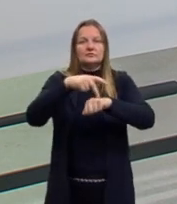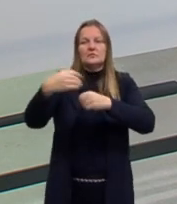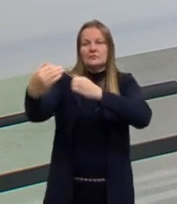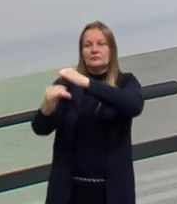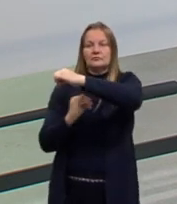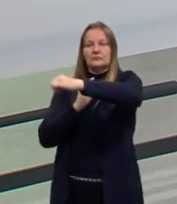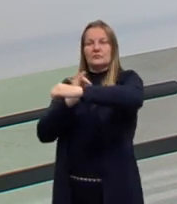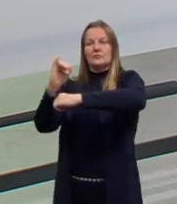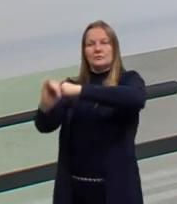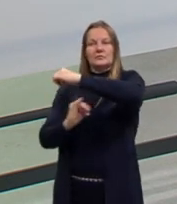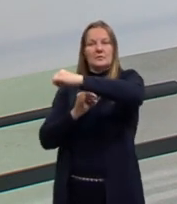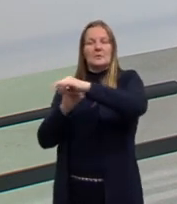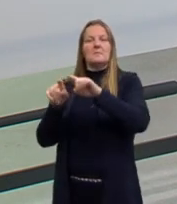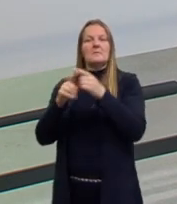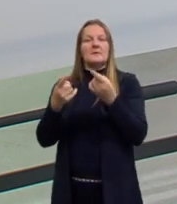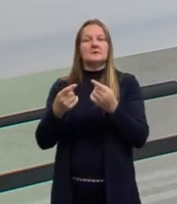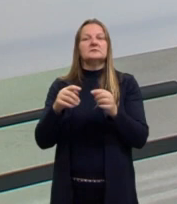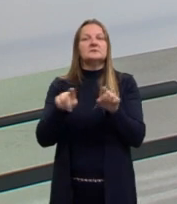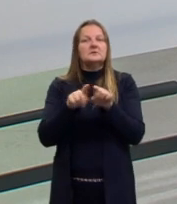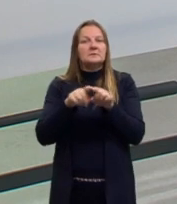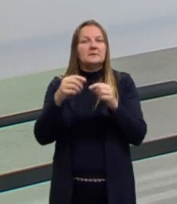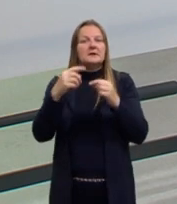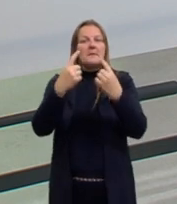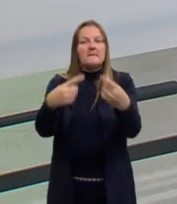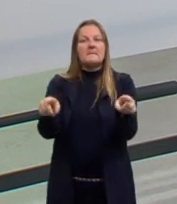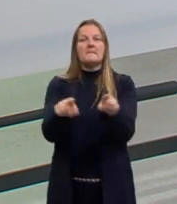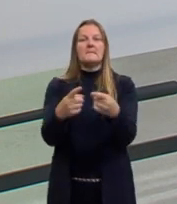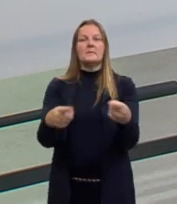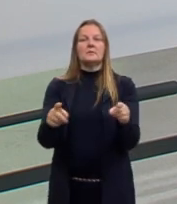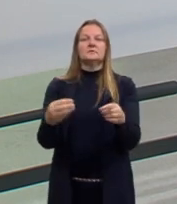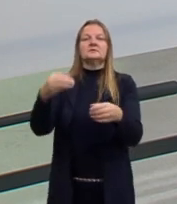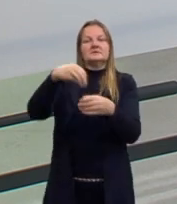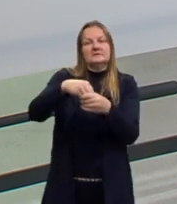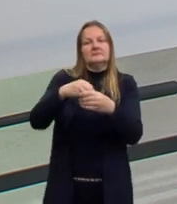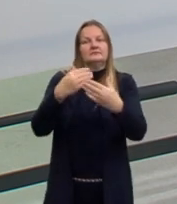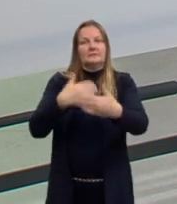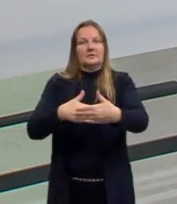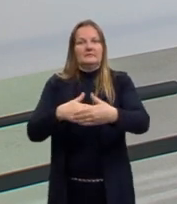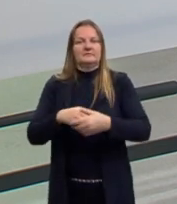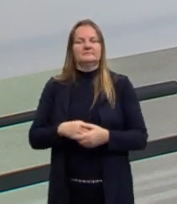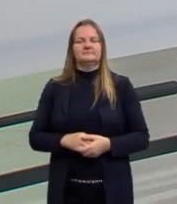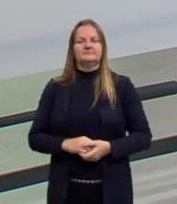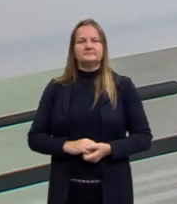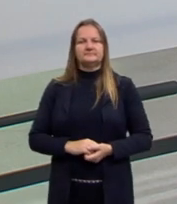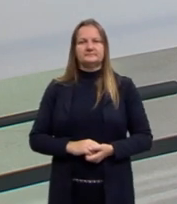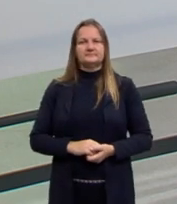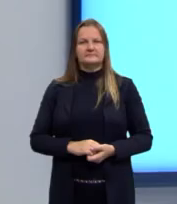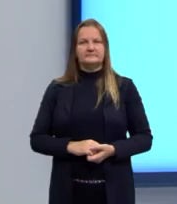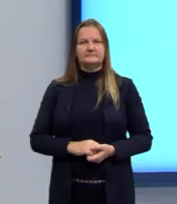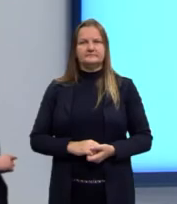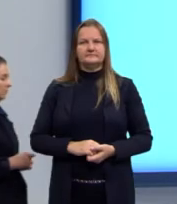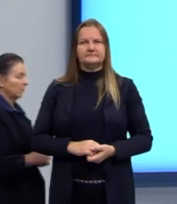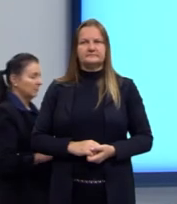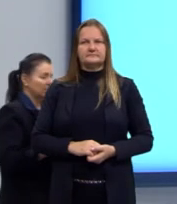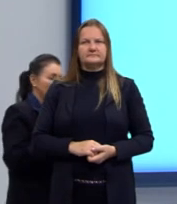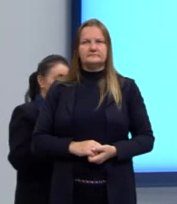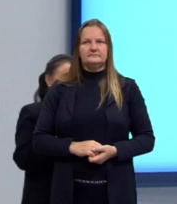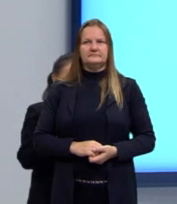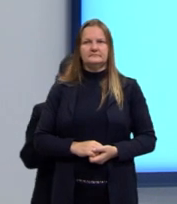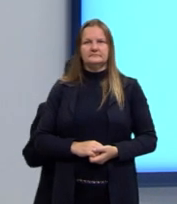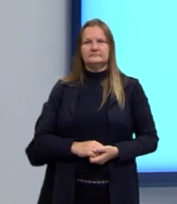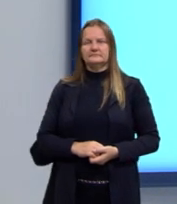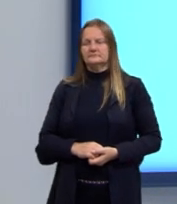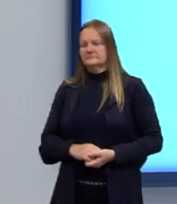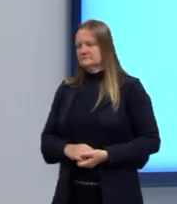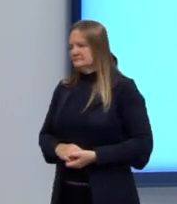mas que se usa aí de conhecimentos musicais para que se Organize que estão